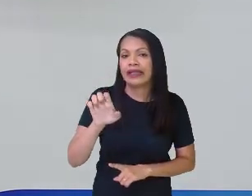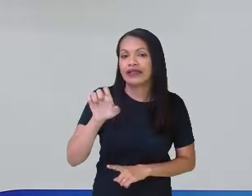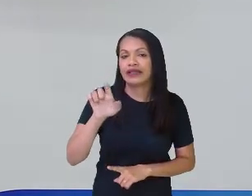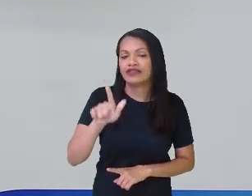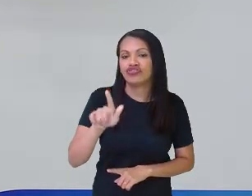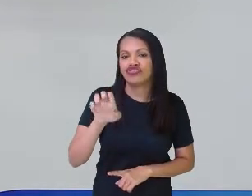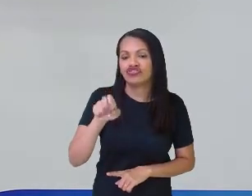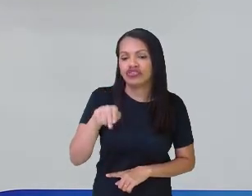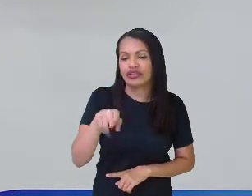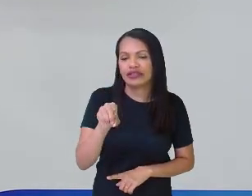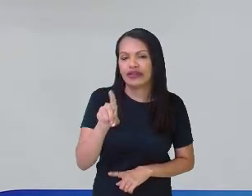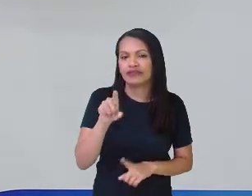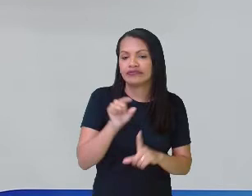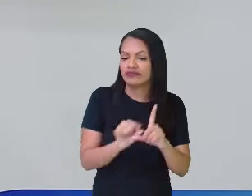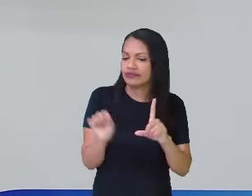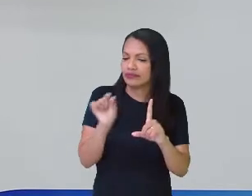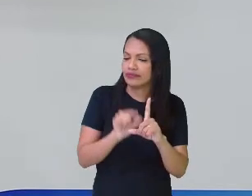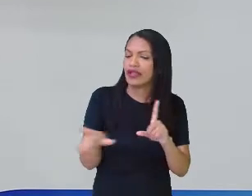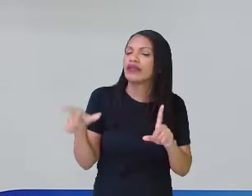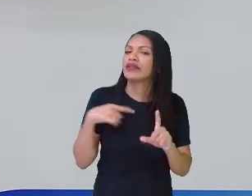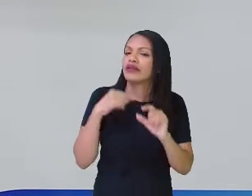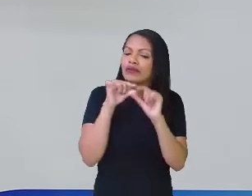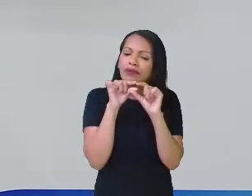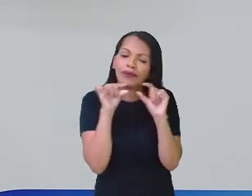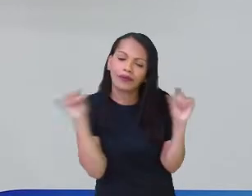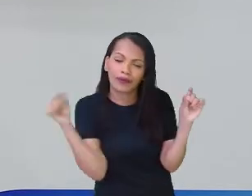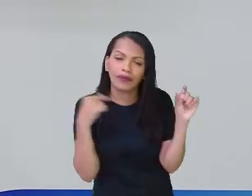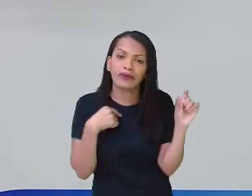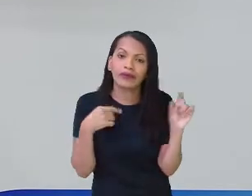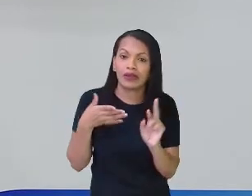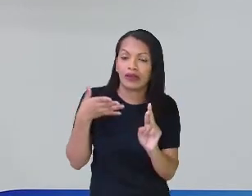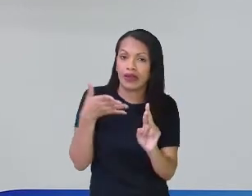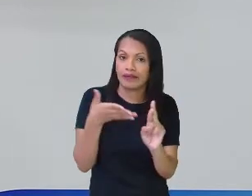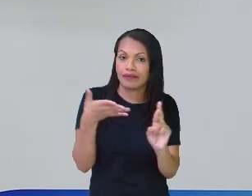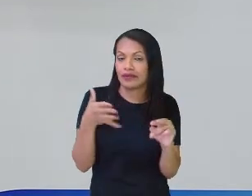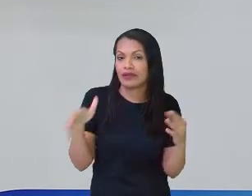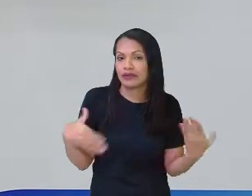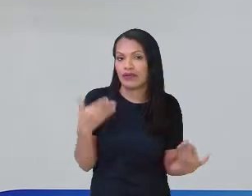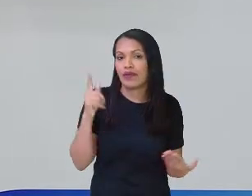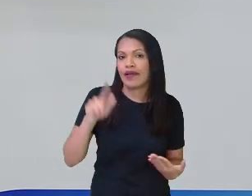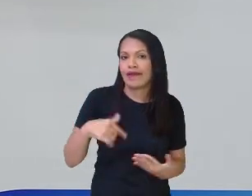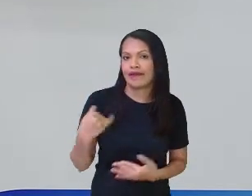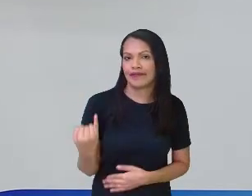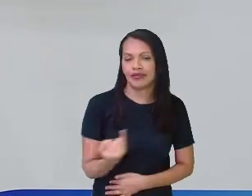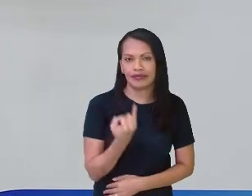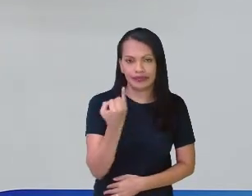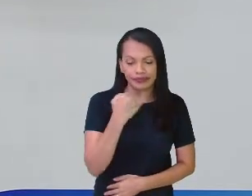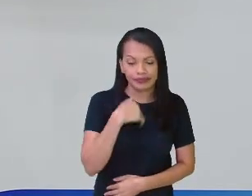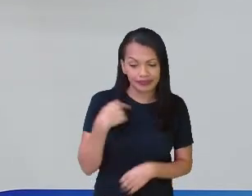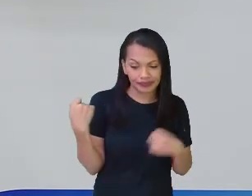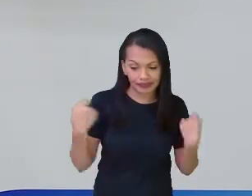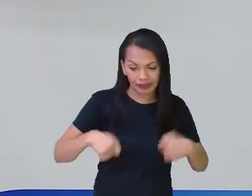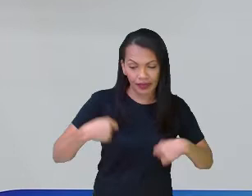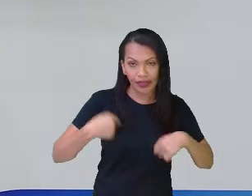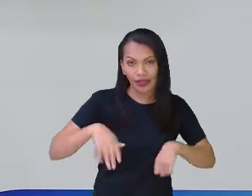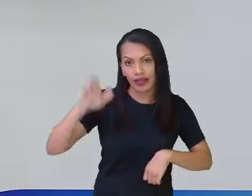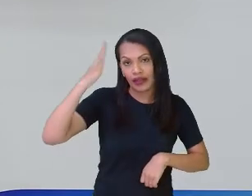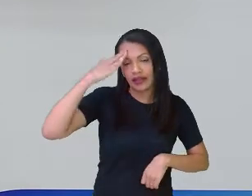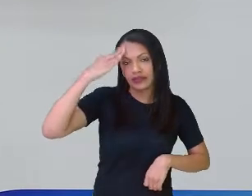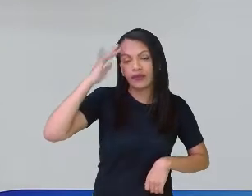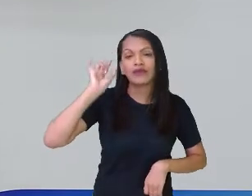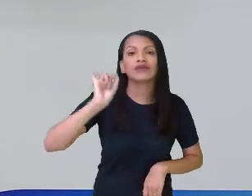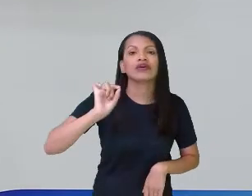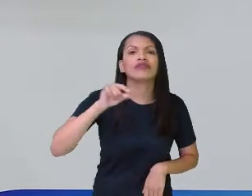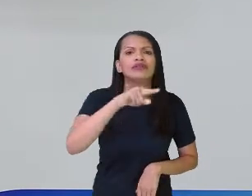construção de gráfico ou de tabela, existem algumas representações gráficas. E eu preciso entender o que é. Você